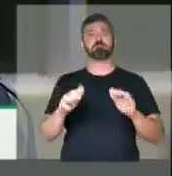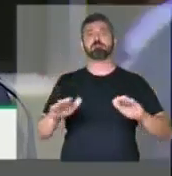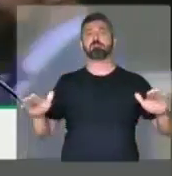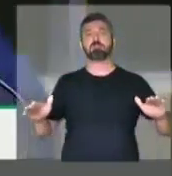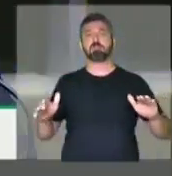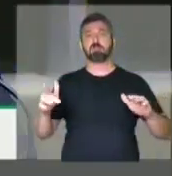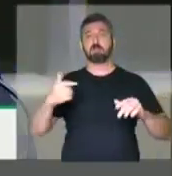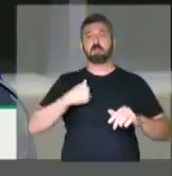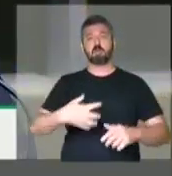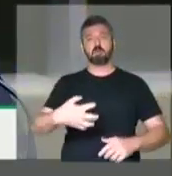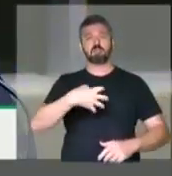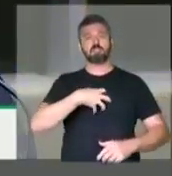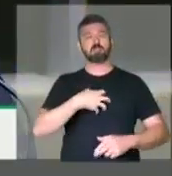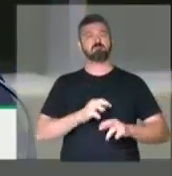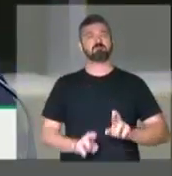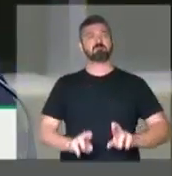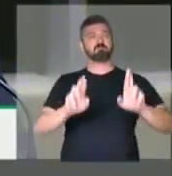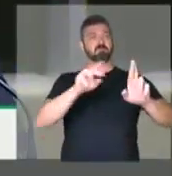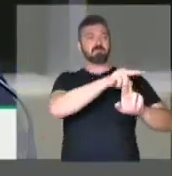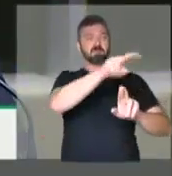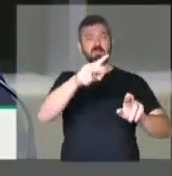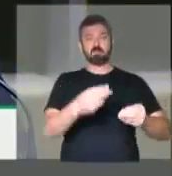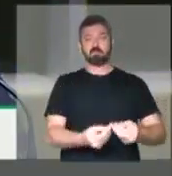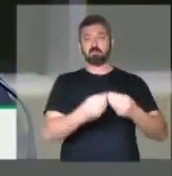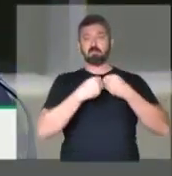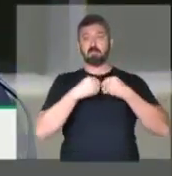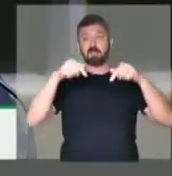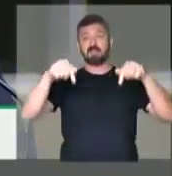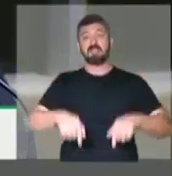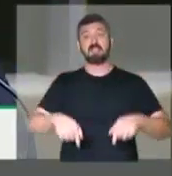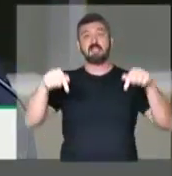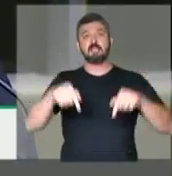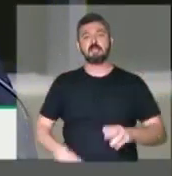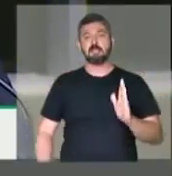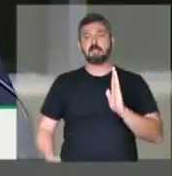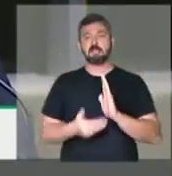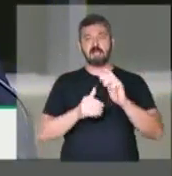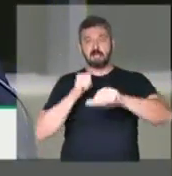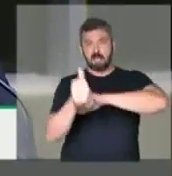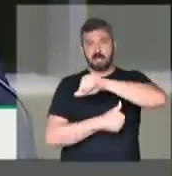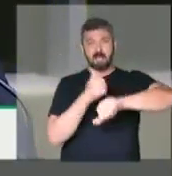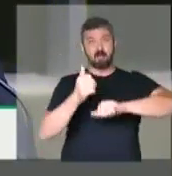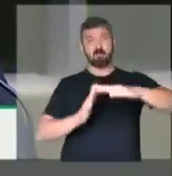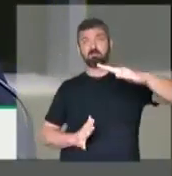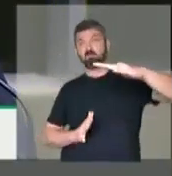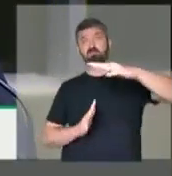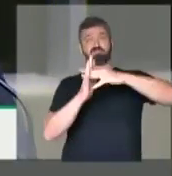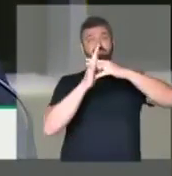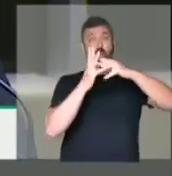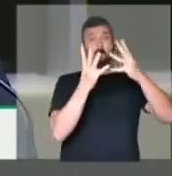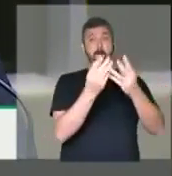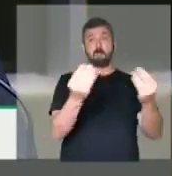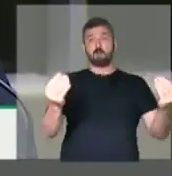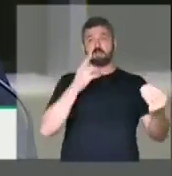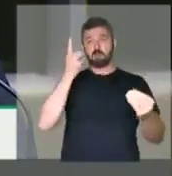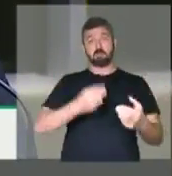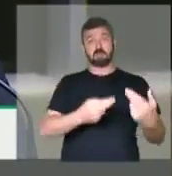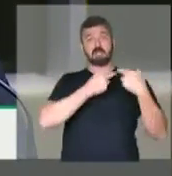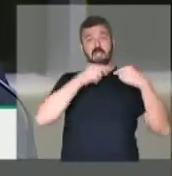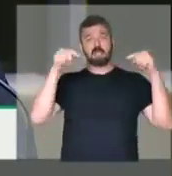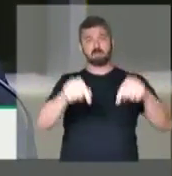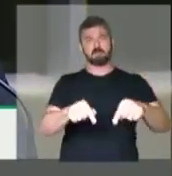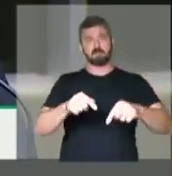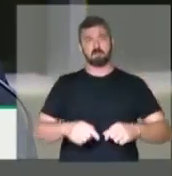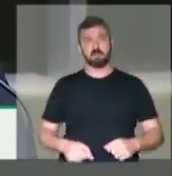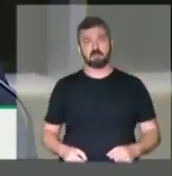que ainda têm o sentimento de esperança e que essa casa, que teve uma renovação recorde, também é responsável